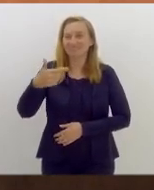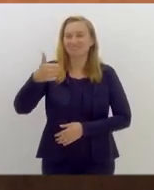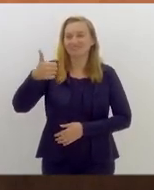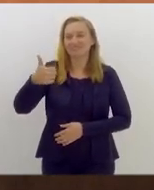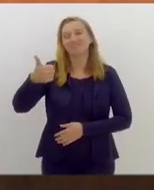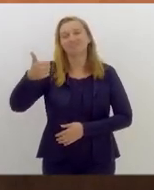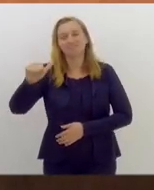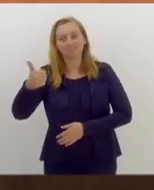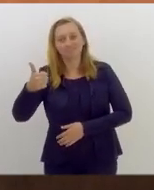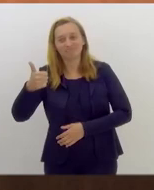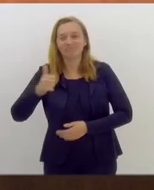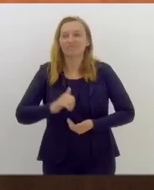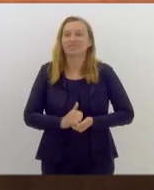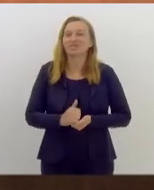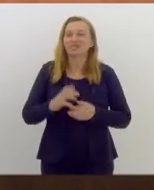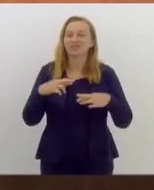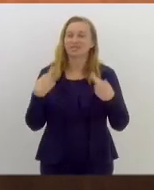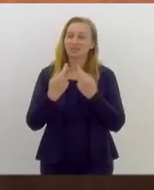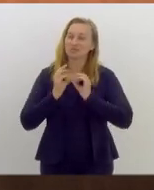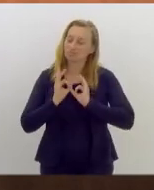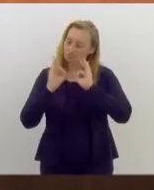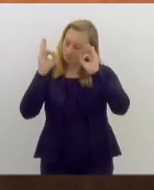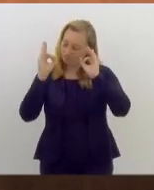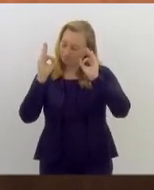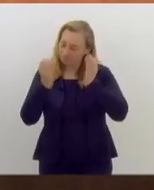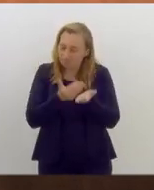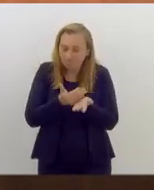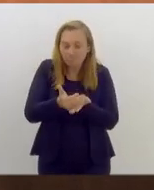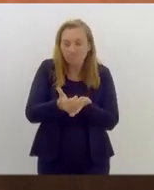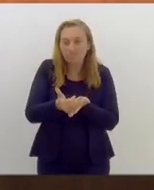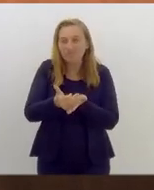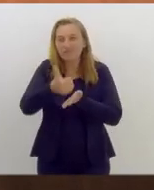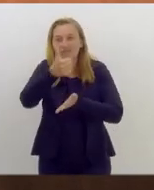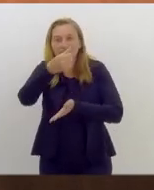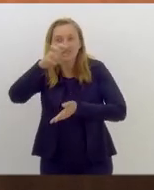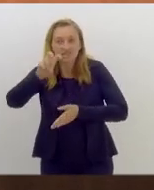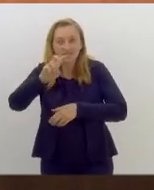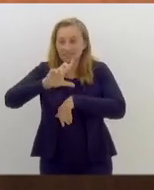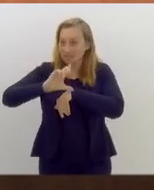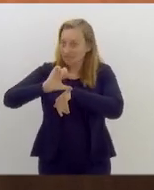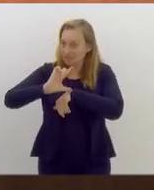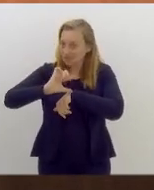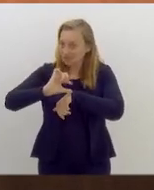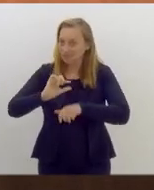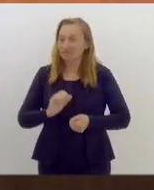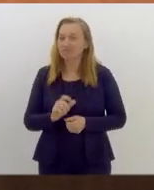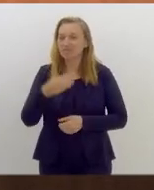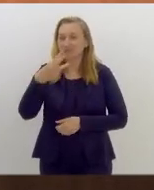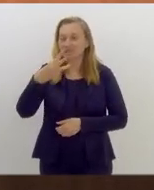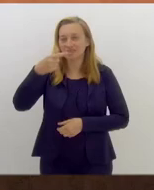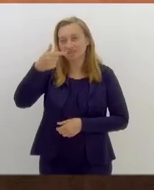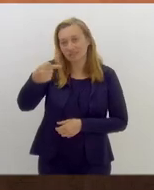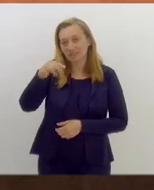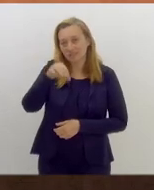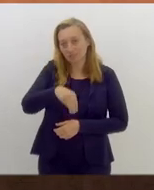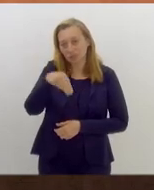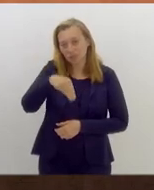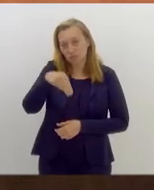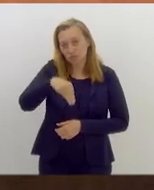121ª sessão extraordinária que, iniciada às 15 horas e 37